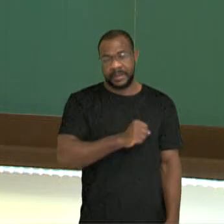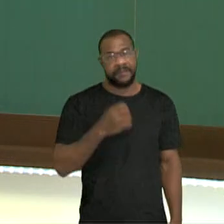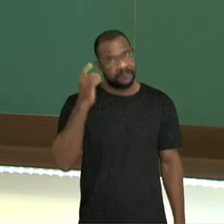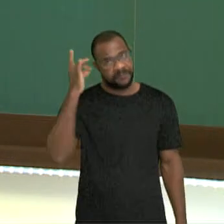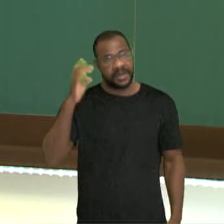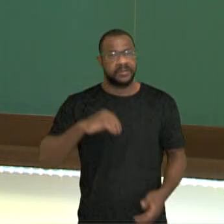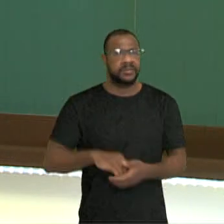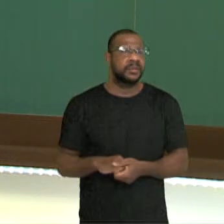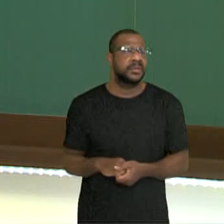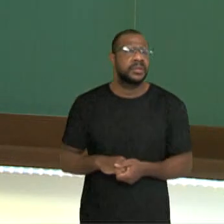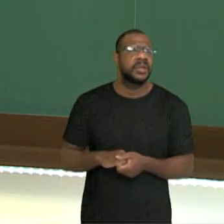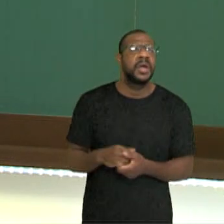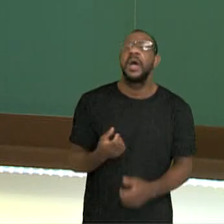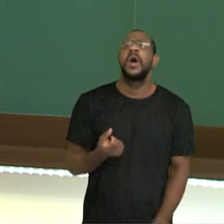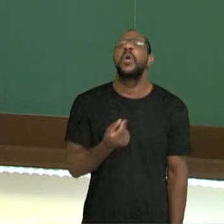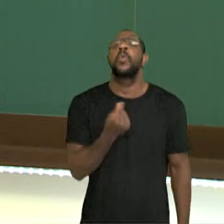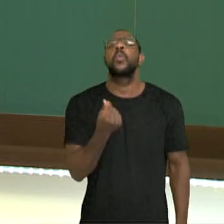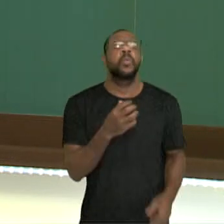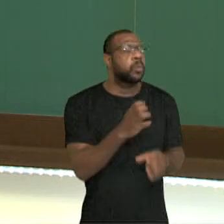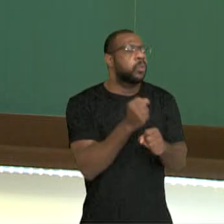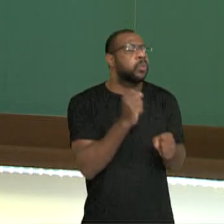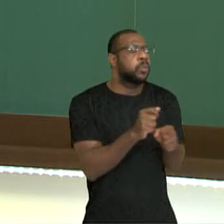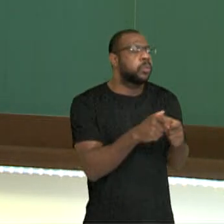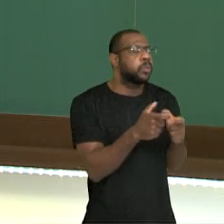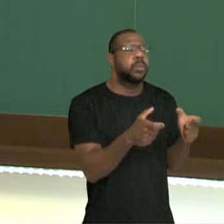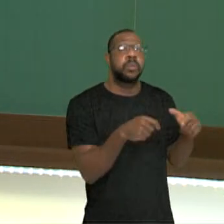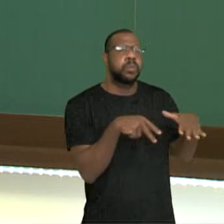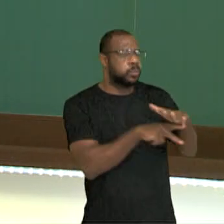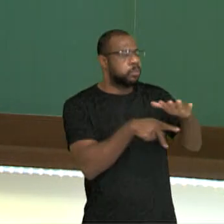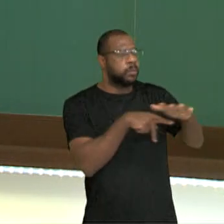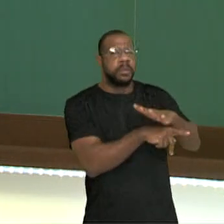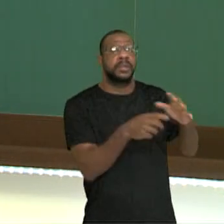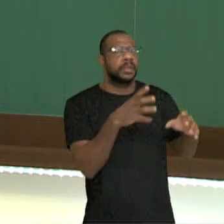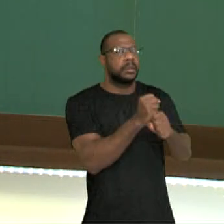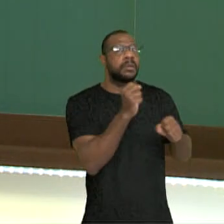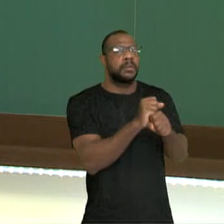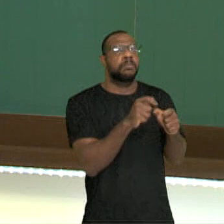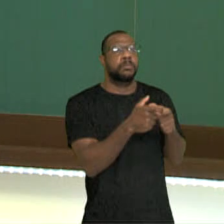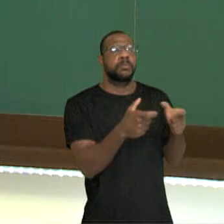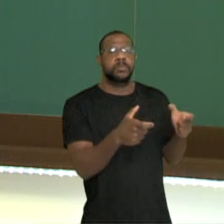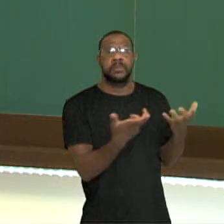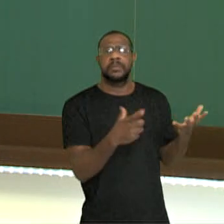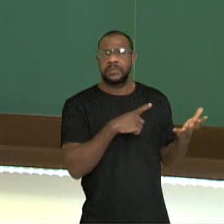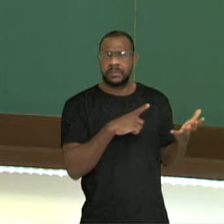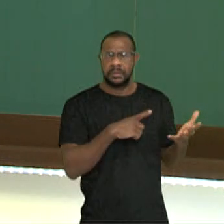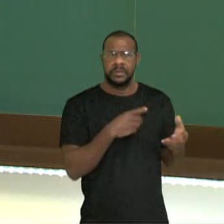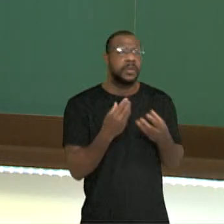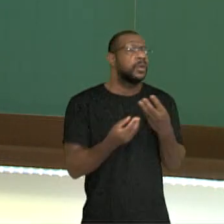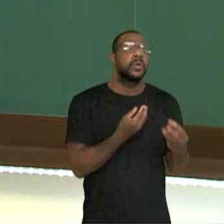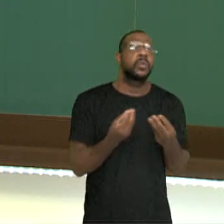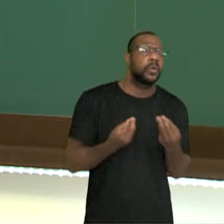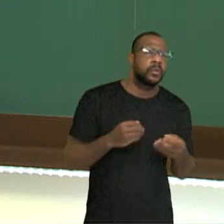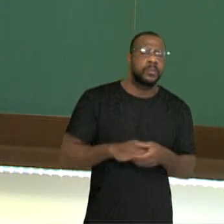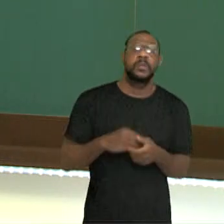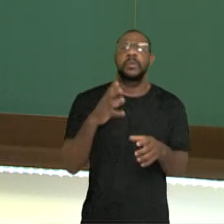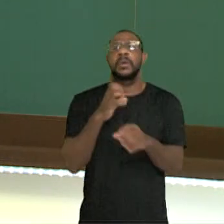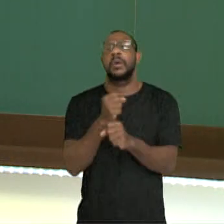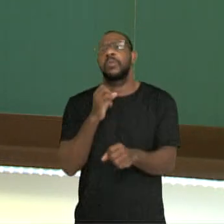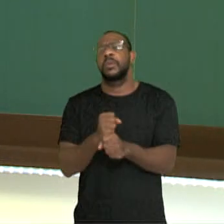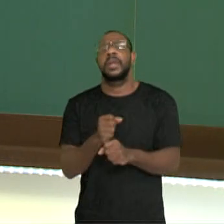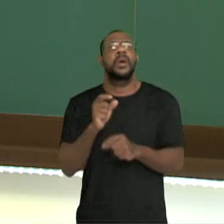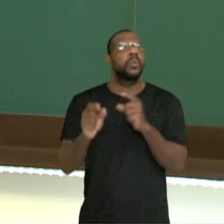que é o rendimento da poupança? Já que a poupança teve várias mudanças nos últimos anos, como é que é